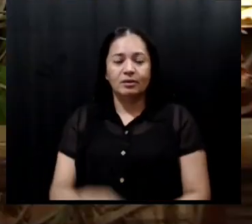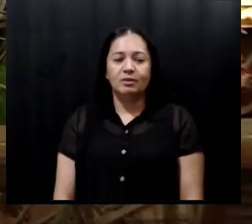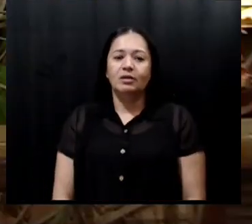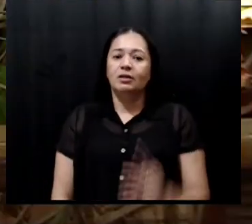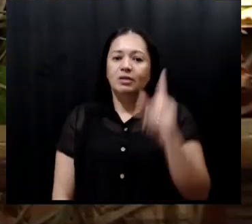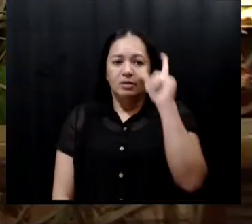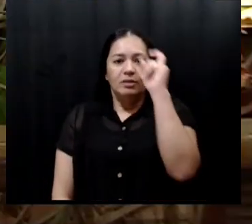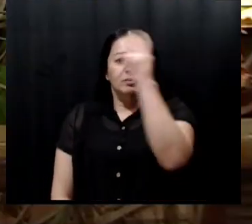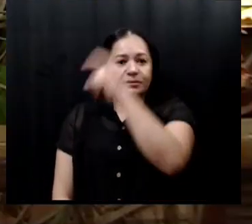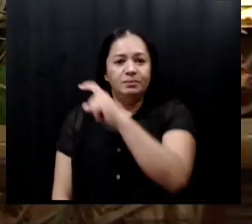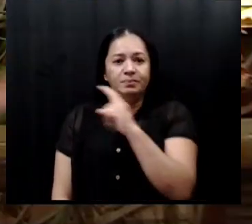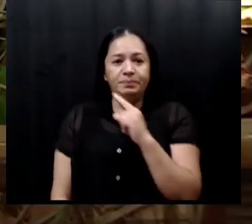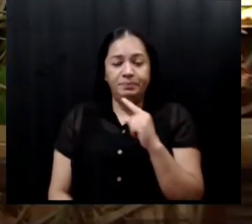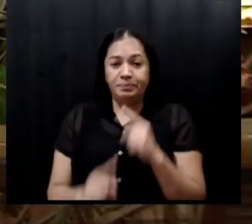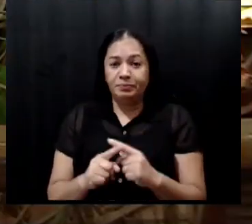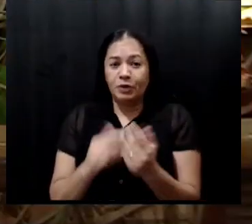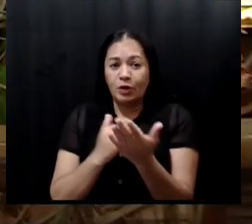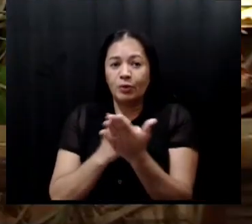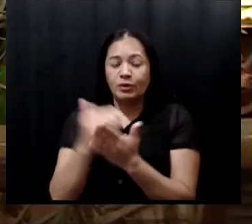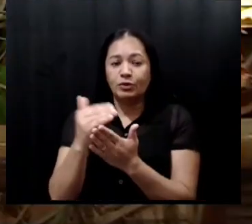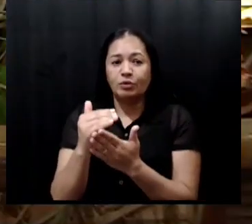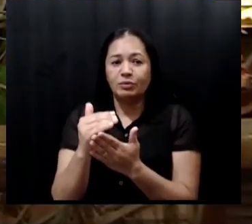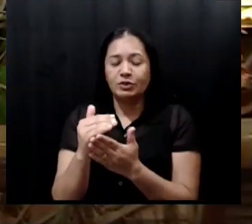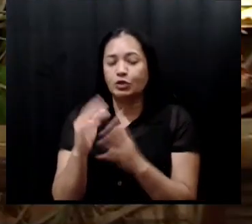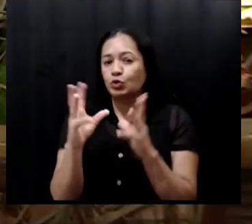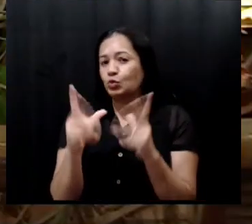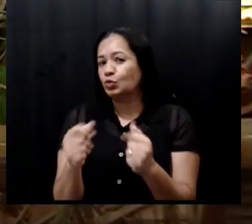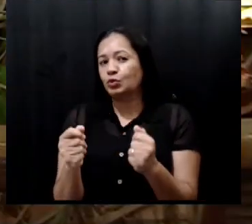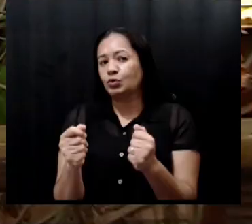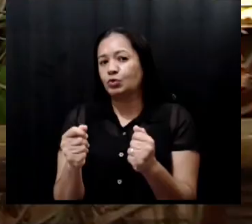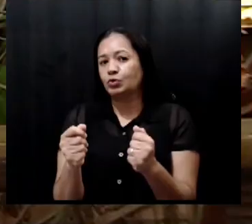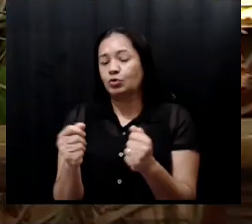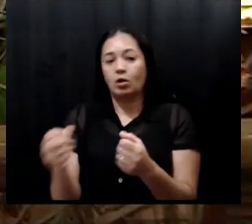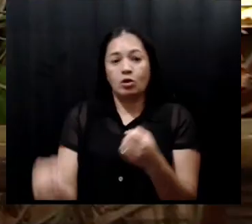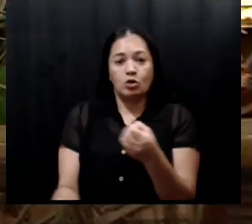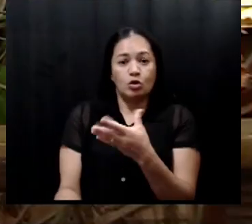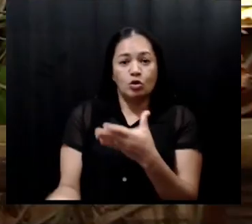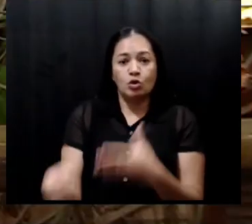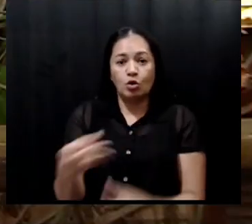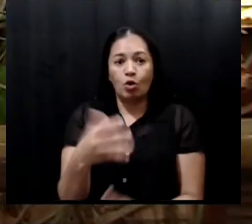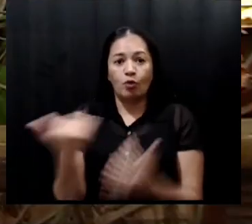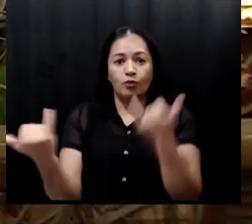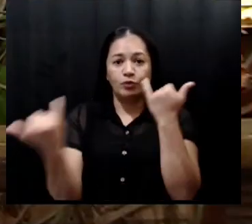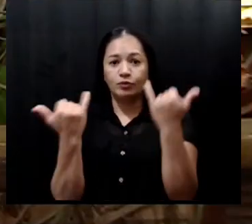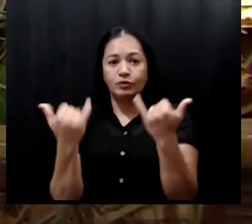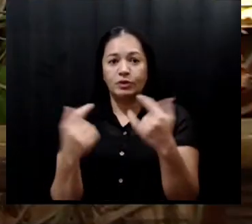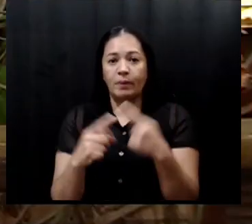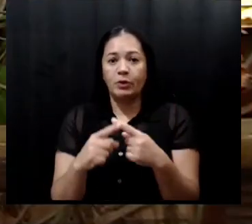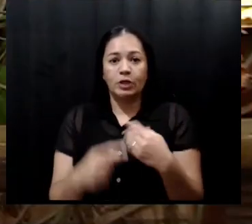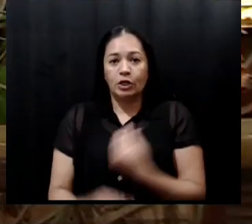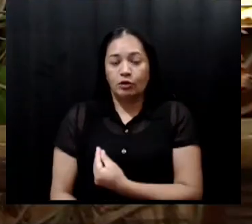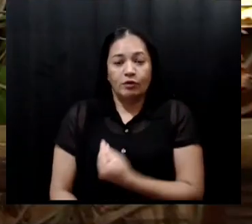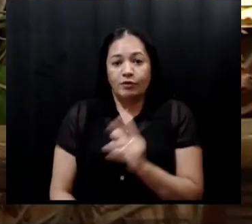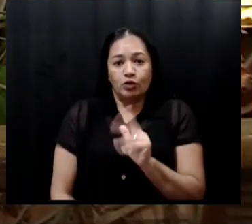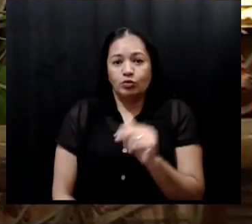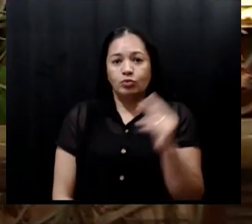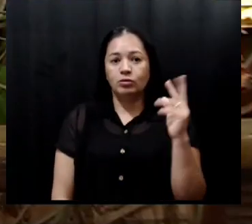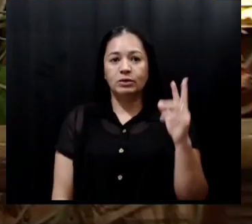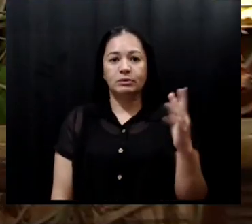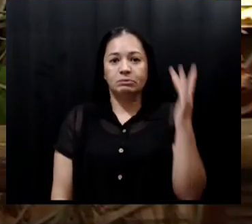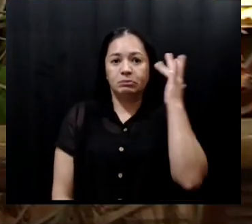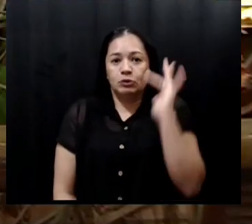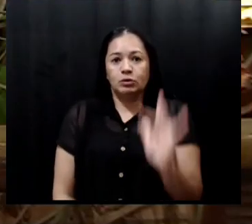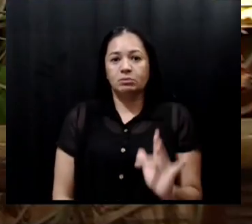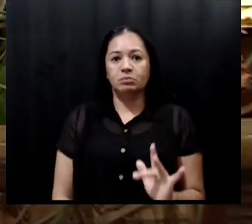começou, tava tudo muito recente, assim, tudo muito novo de informação, porque a gente nunca tinha vivido isso, né? A gente nem esperava.